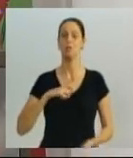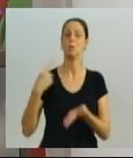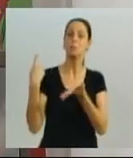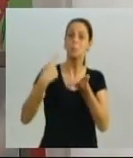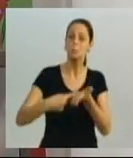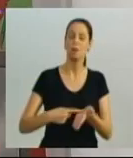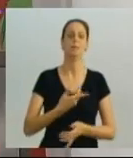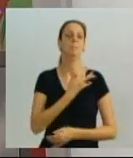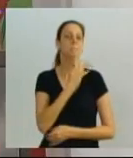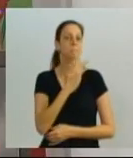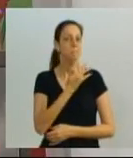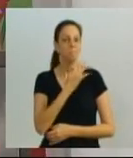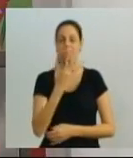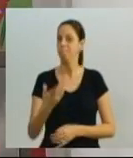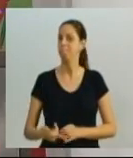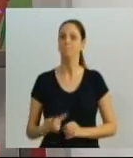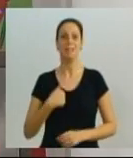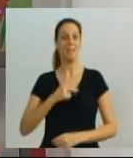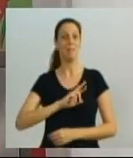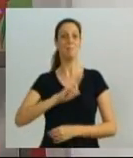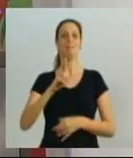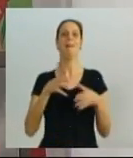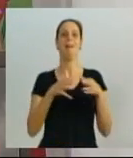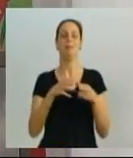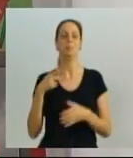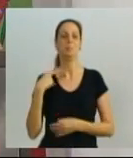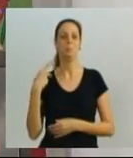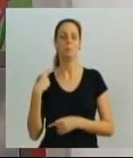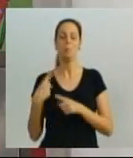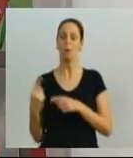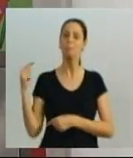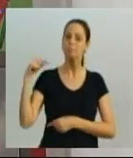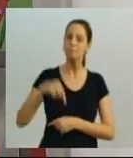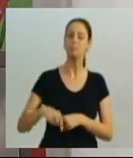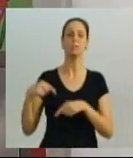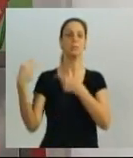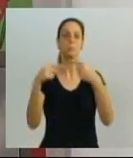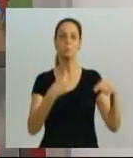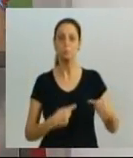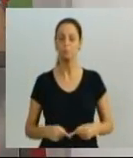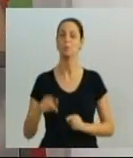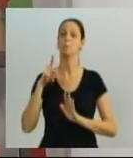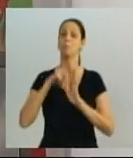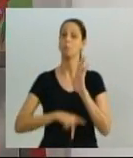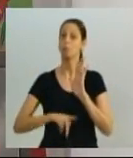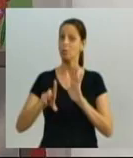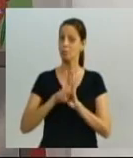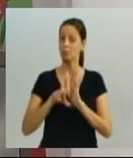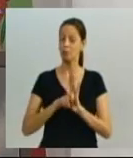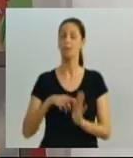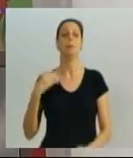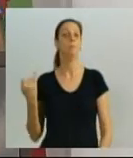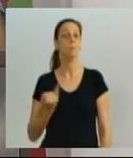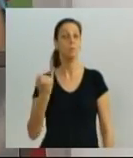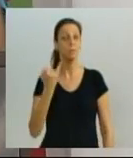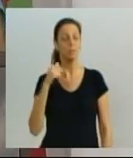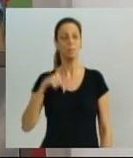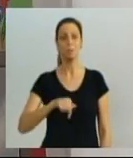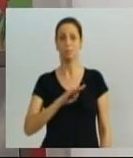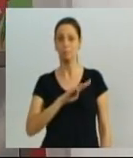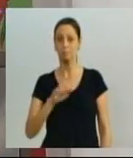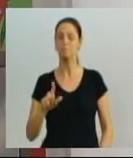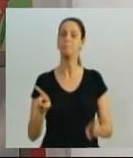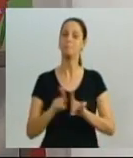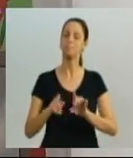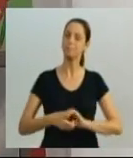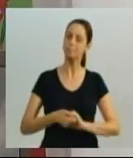partido, porque você vem para um debate desse, um projeto de lei muito importante para Blumenau. Até